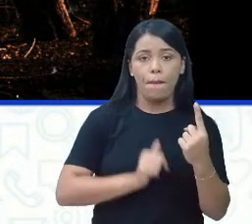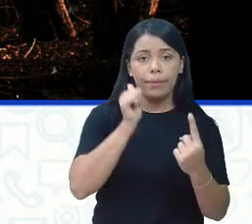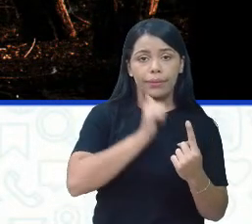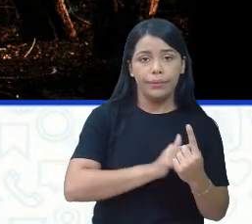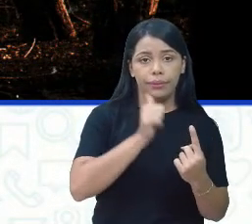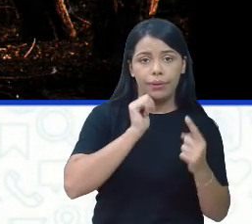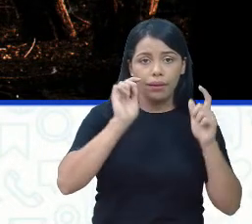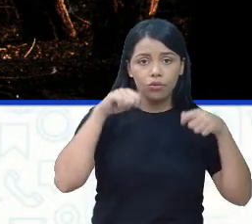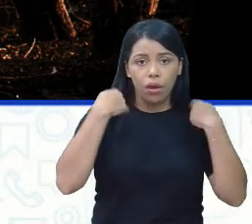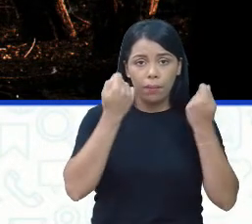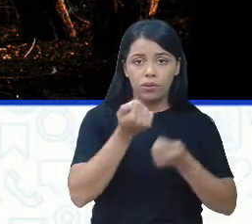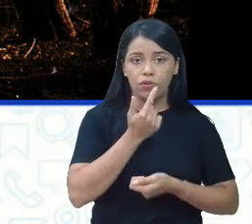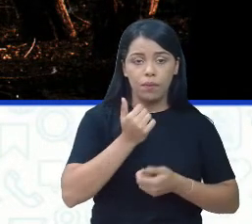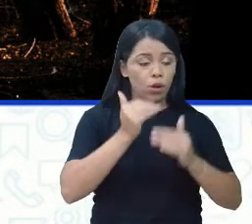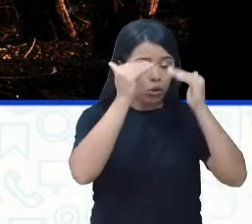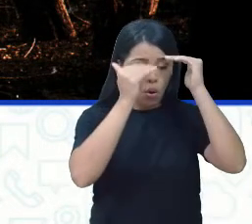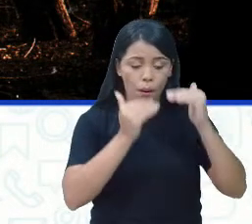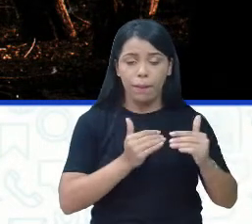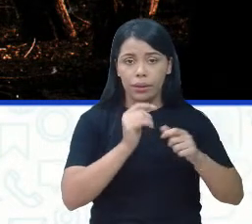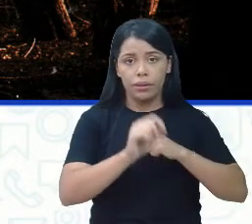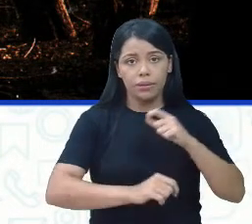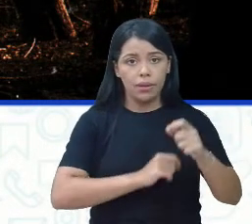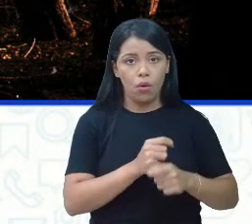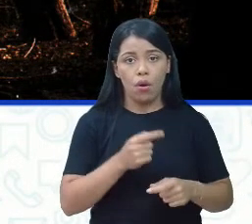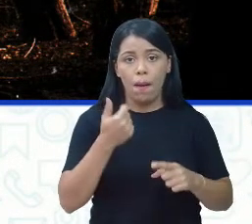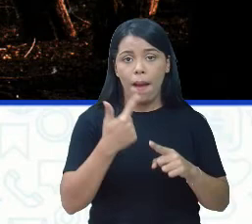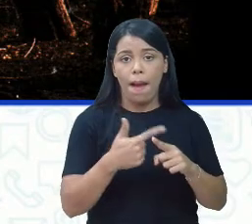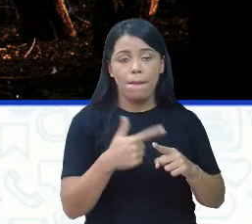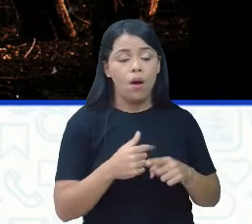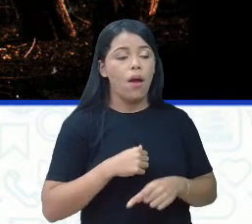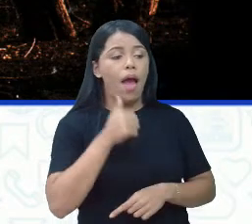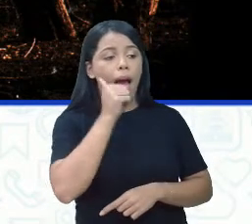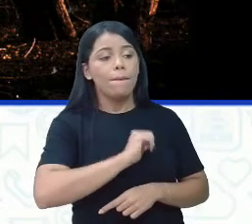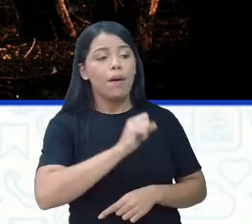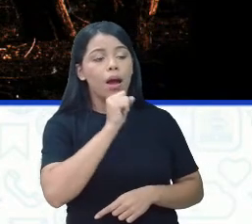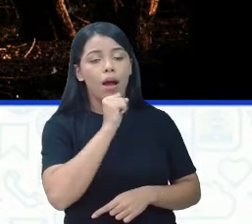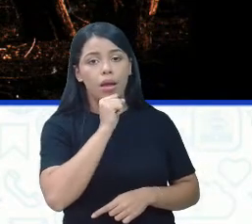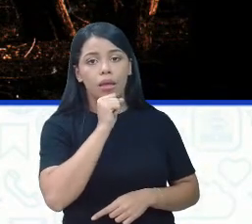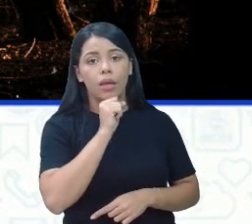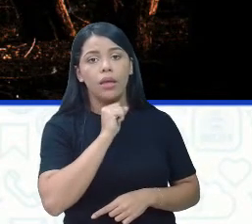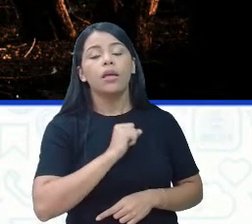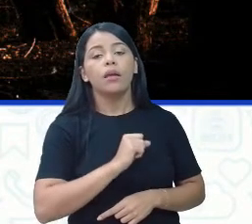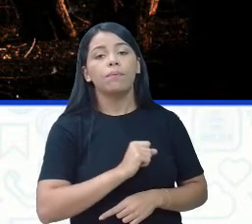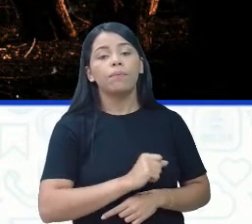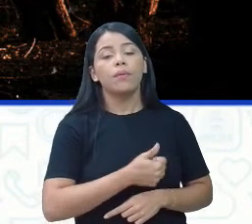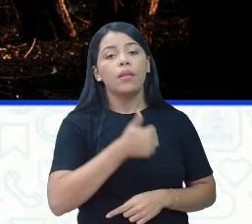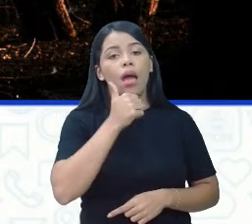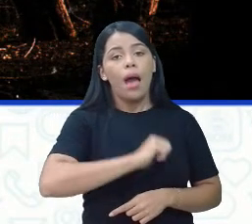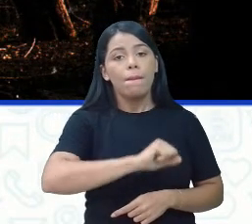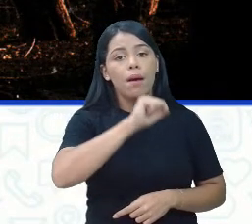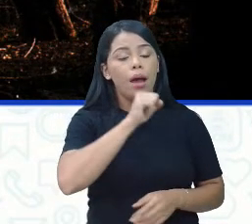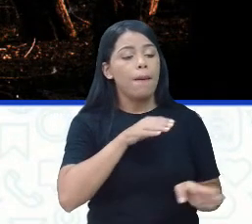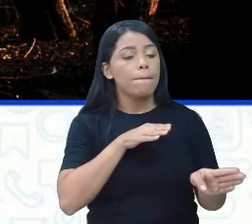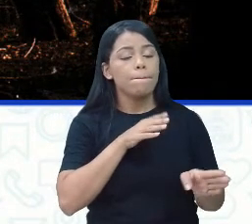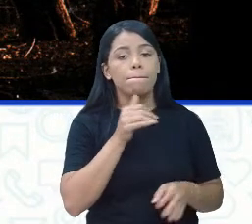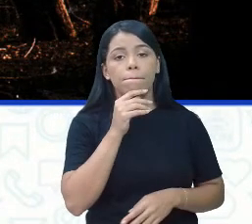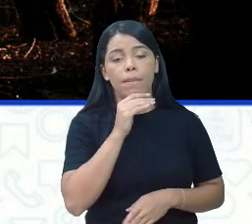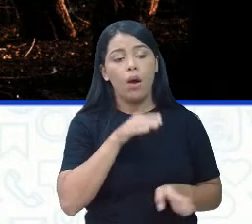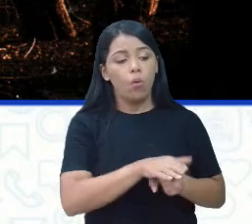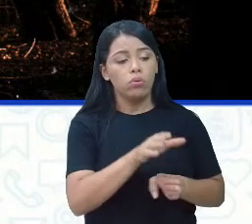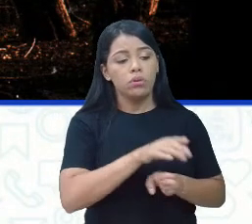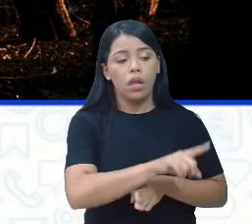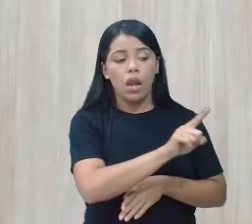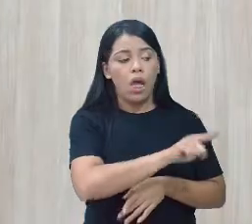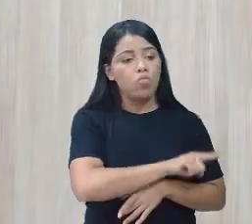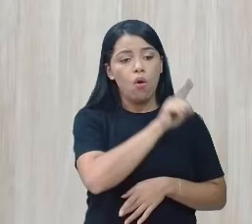ao desobedecer à mãe, que pede que ela não vá à floresta sozinha, acaba sendo devorada pelo lobo mau. E aí a gente